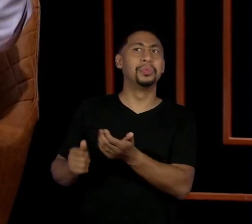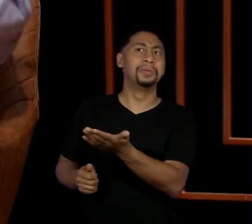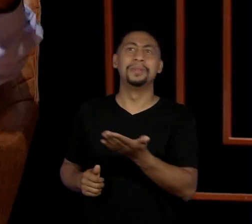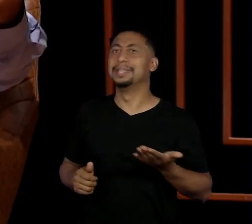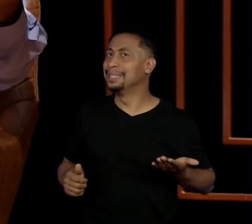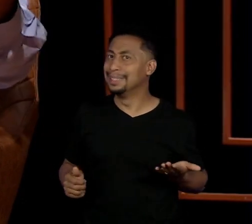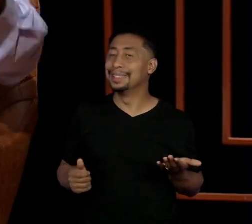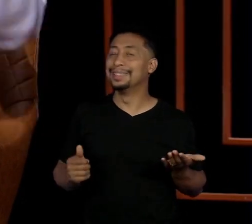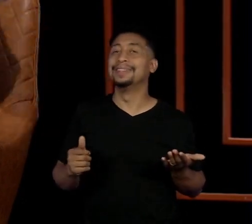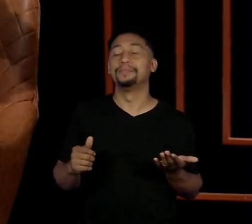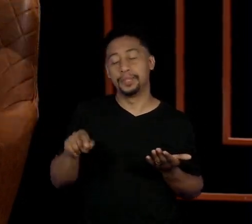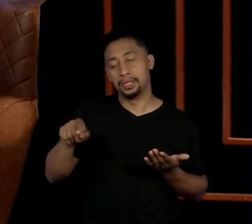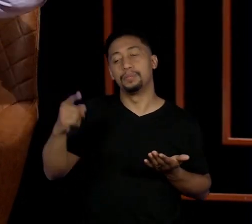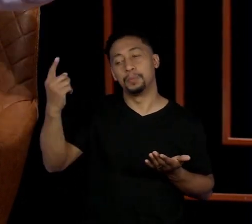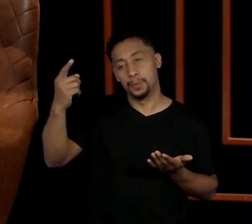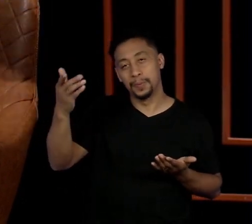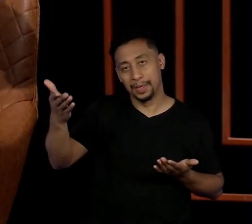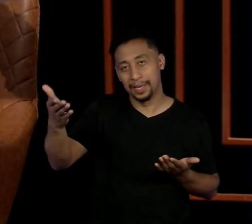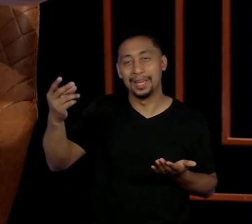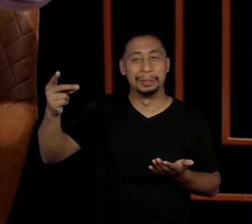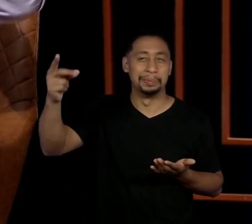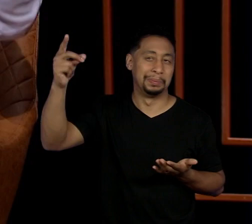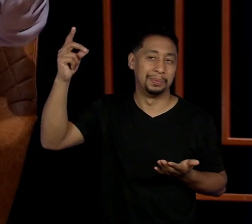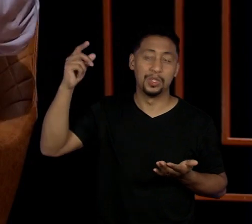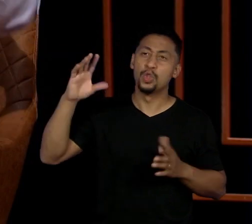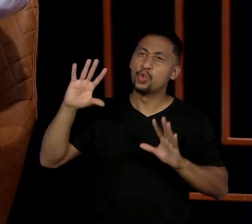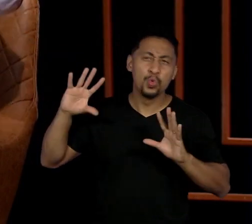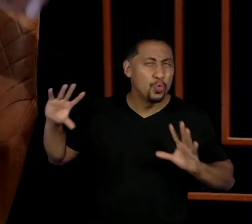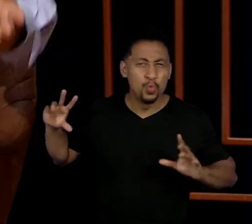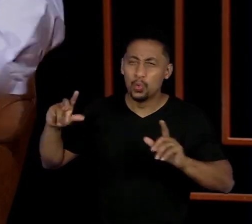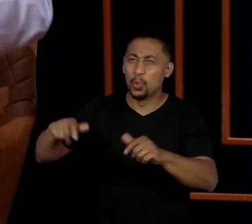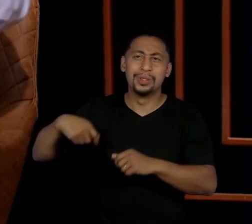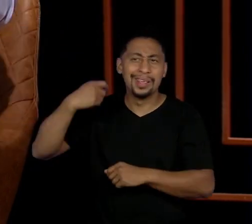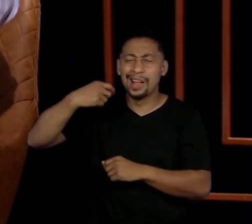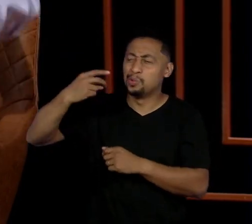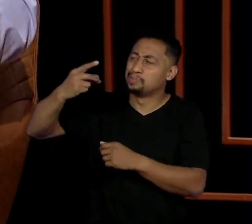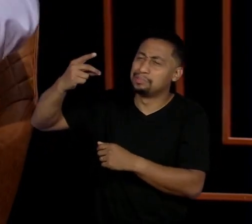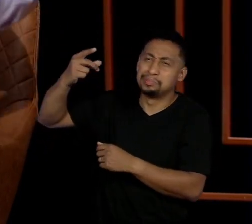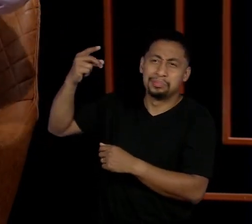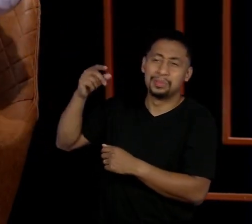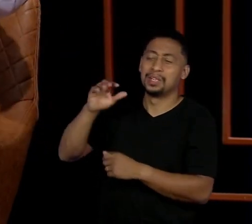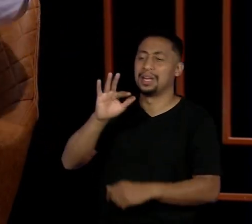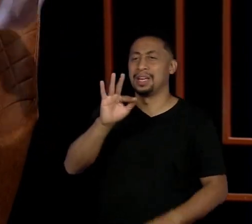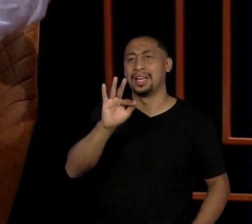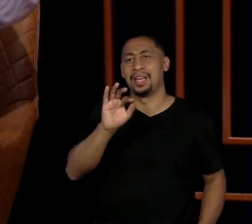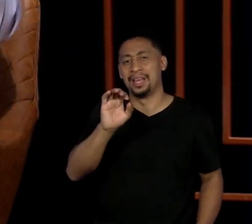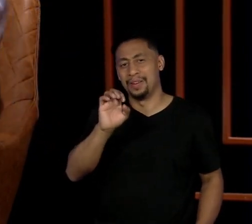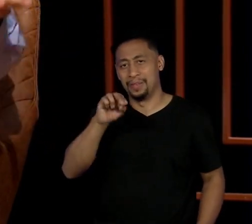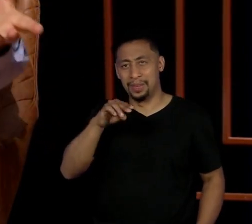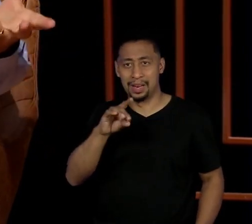Cláudio talvez seja um dos primeiros, e aí todos os mais velhos, Fernanda Montenegro, Otton Bastos,